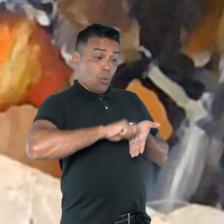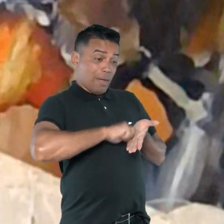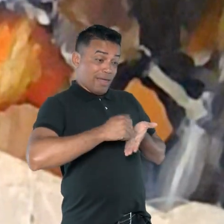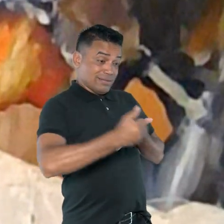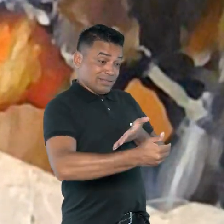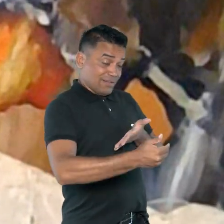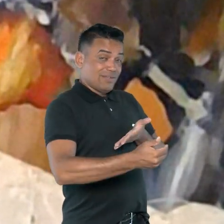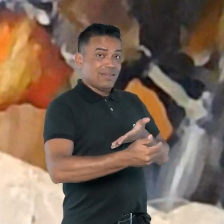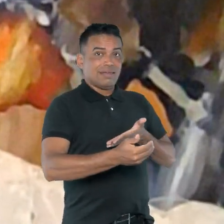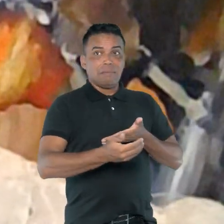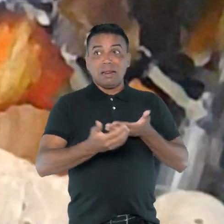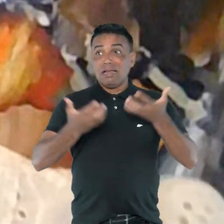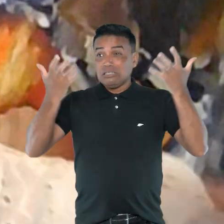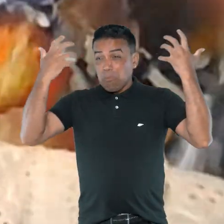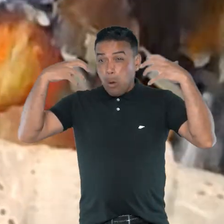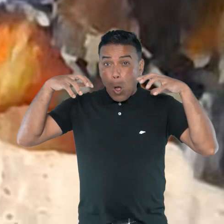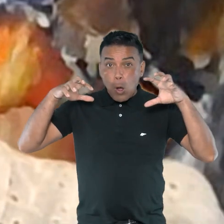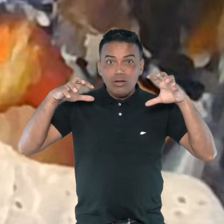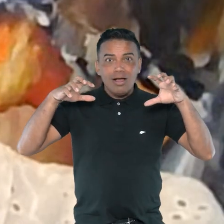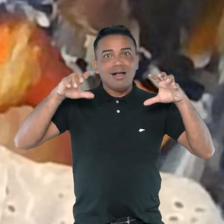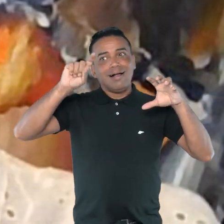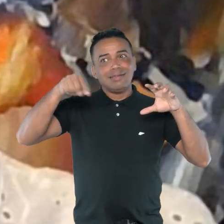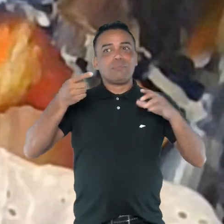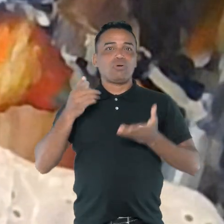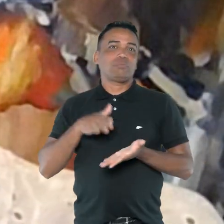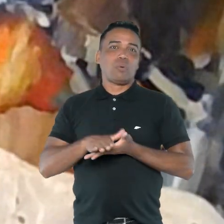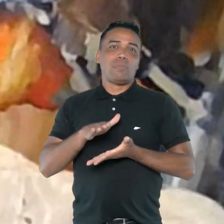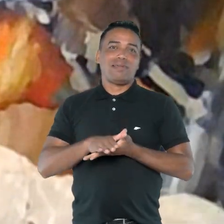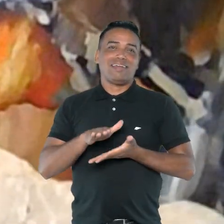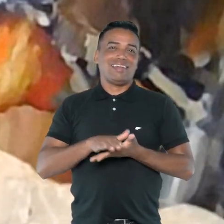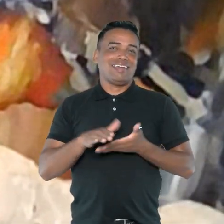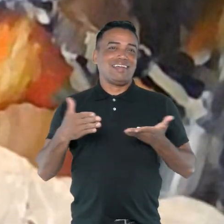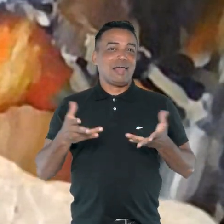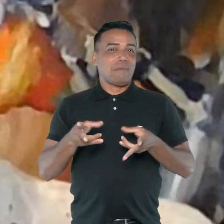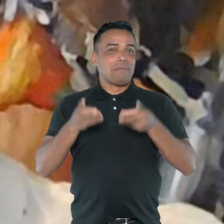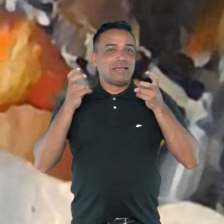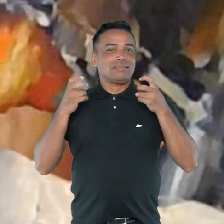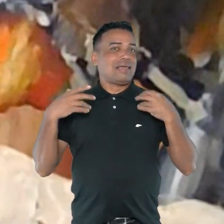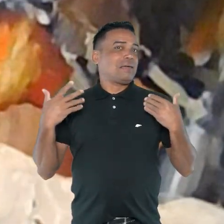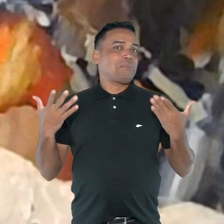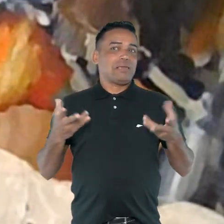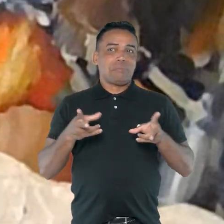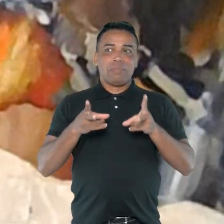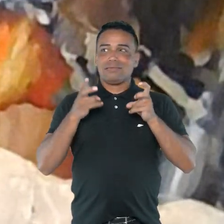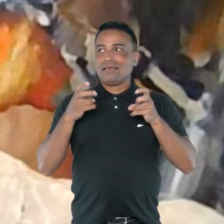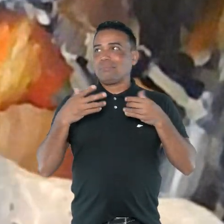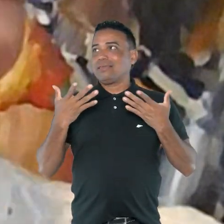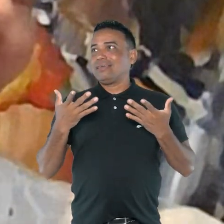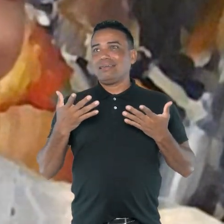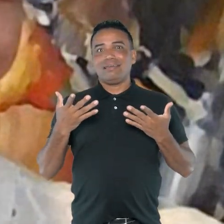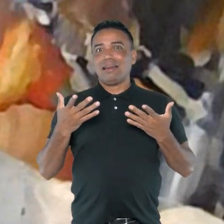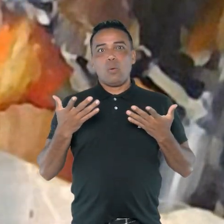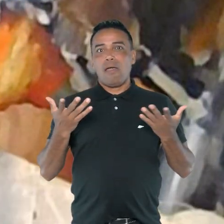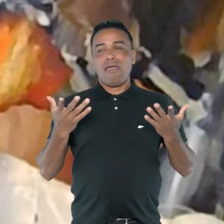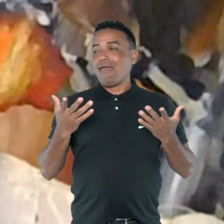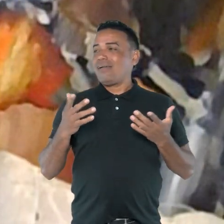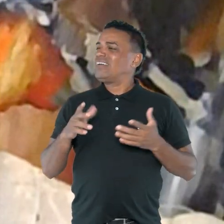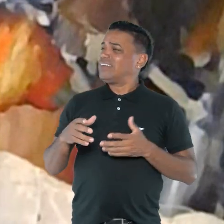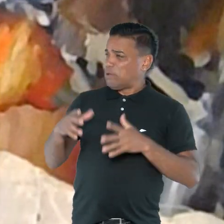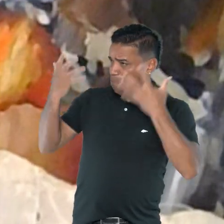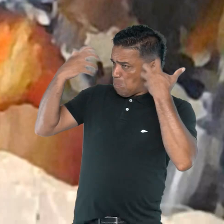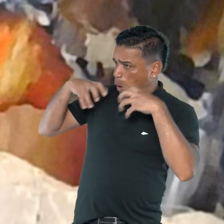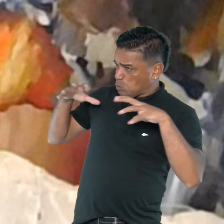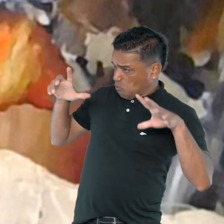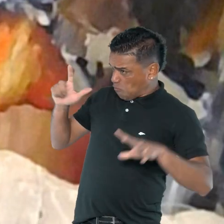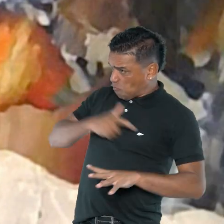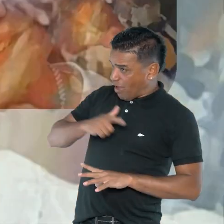você começa a escrever e parece um monstro enorme, e depois que você publica e percebe que, sabe, assim,